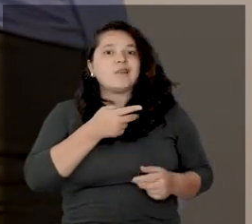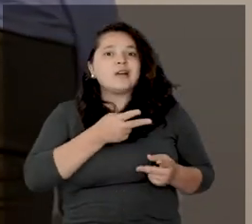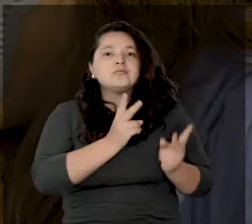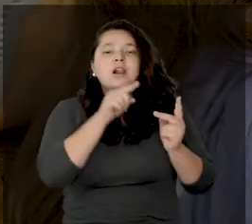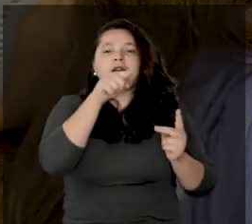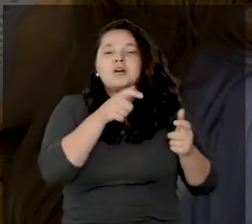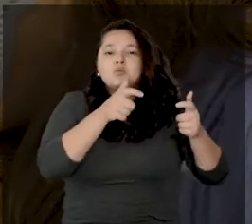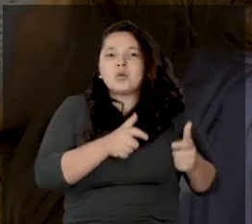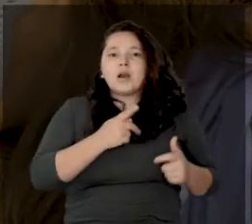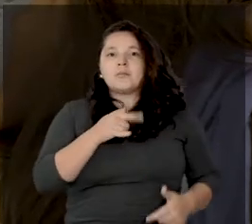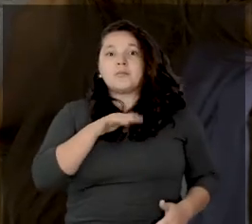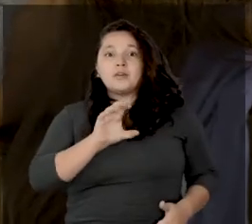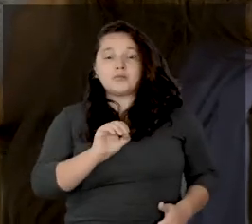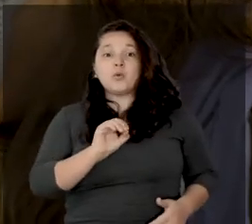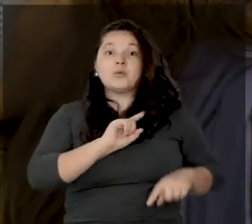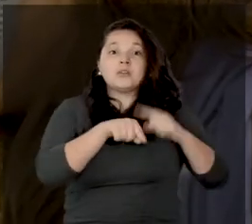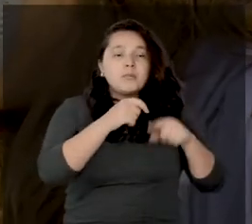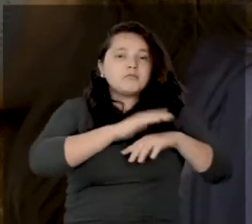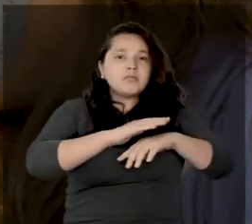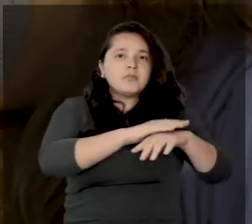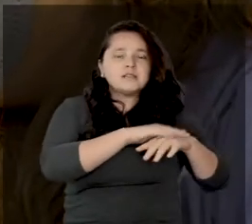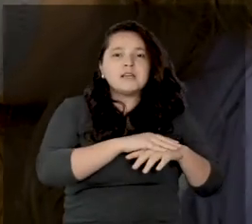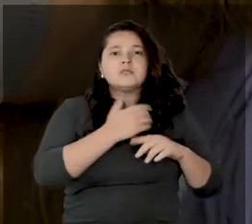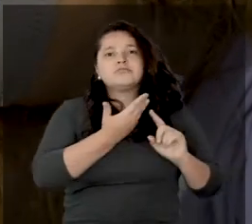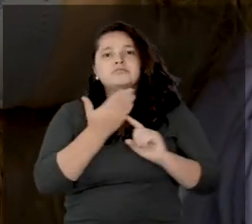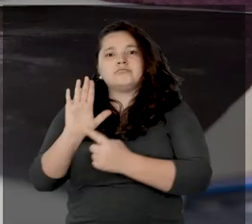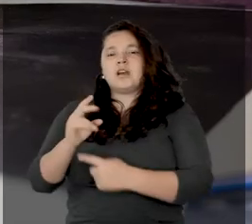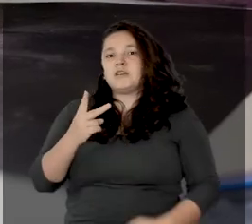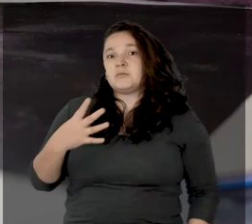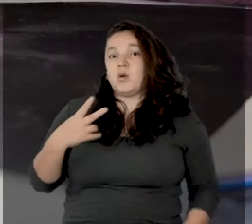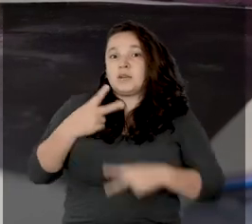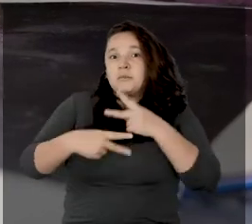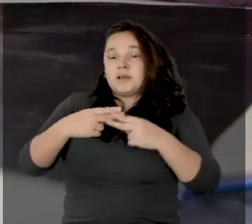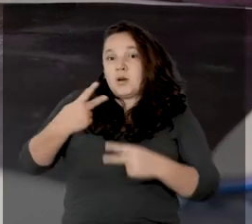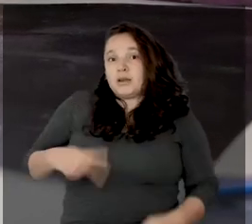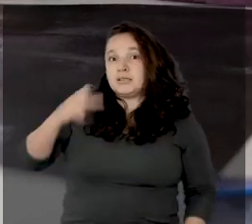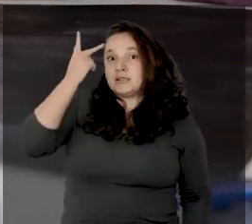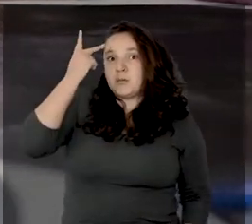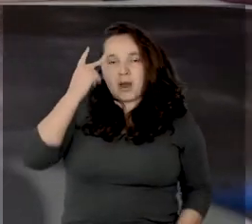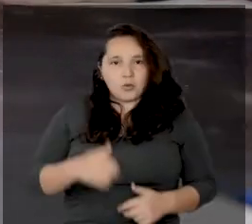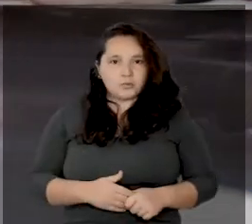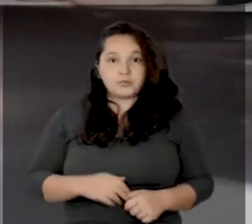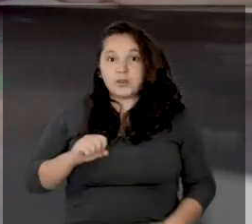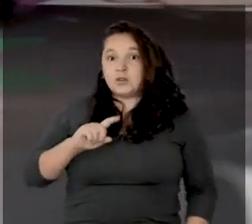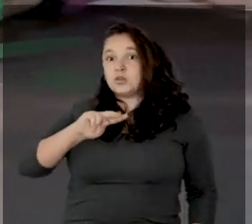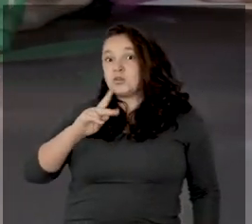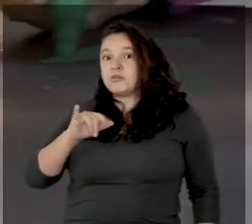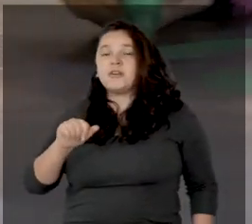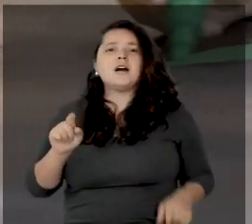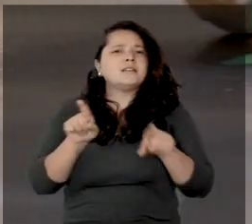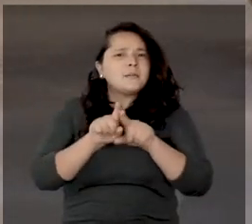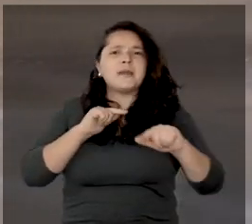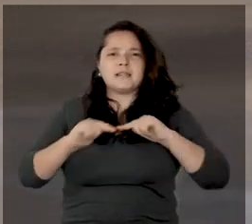São Paulo. Sofia, participante do ciclo 2 da residência, também trabalhava em um dos ateliês. A